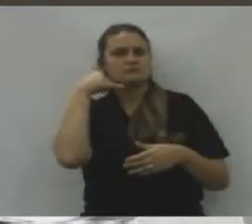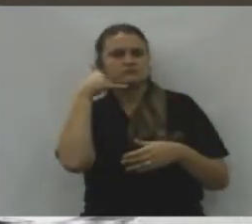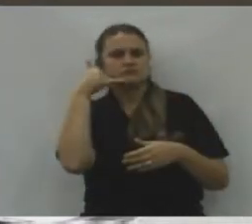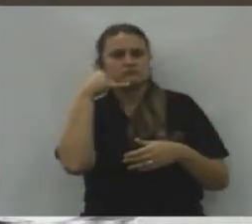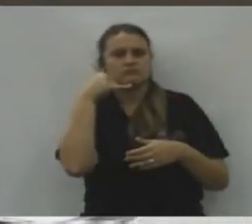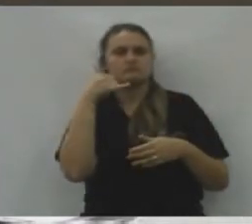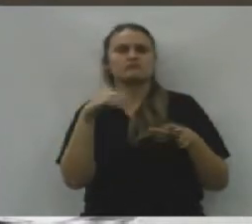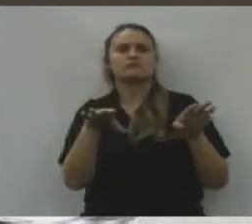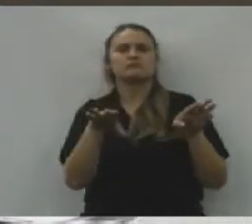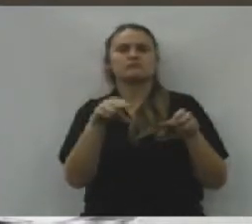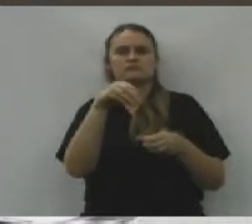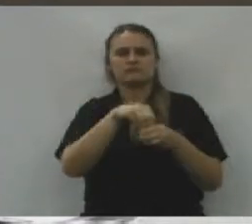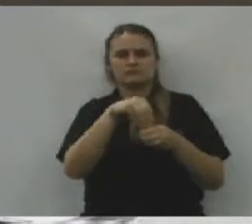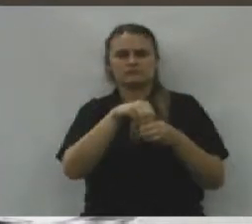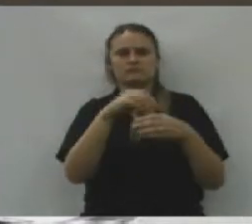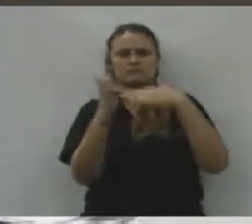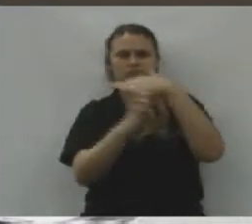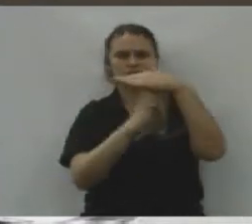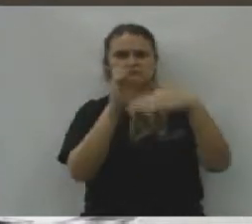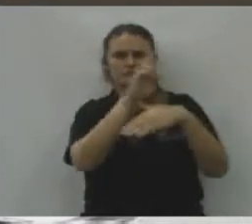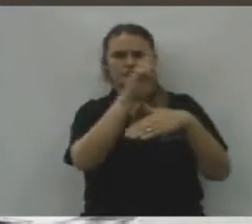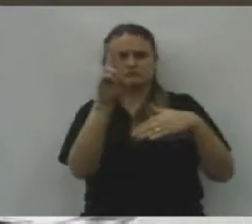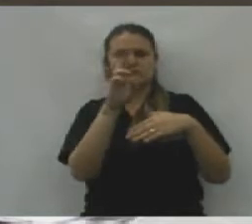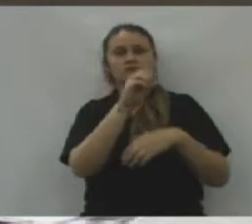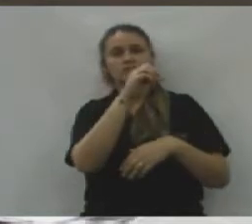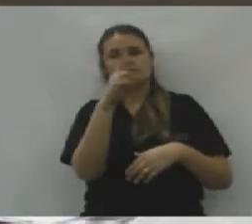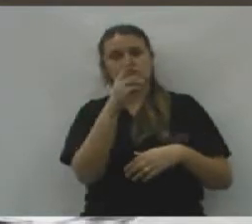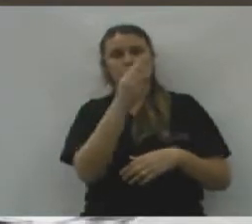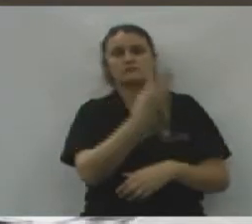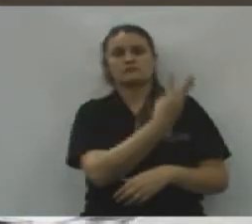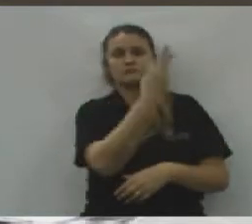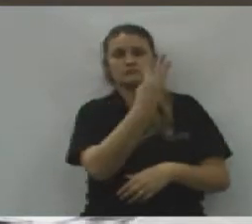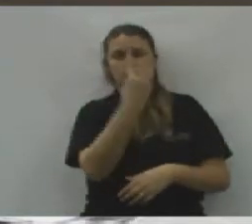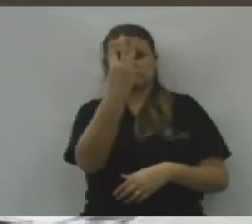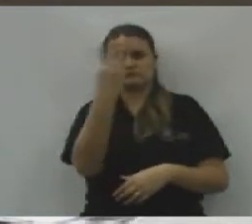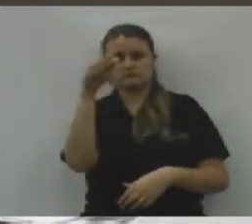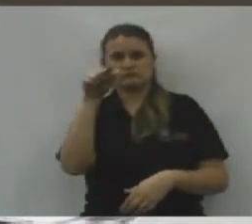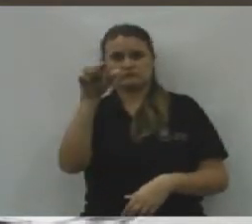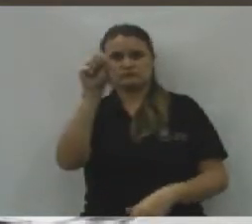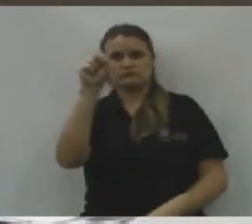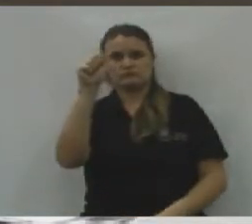Sanepar Mobile, ou acesse o site Sanepar,